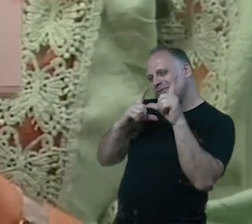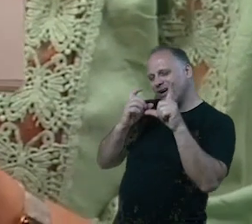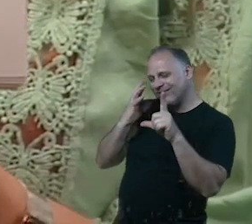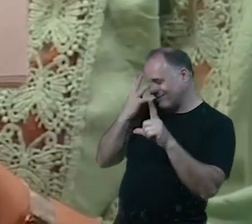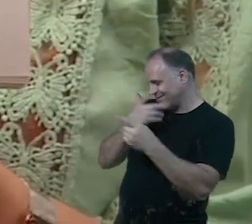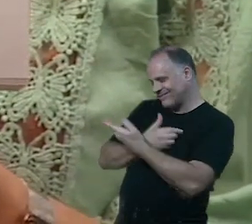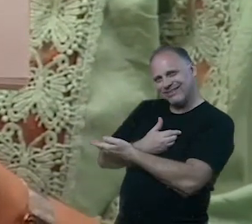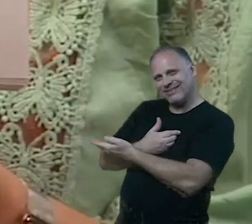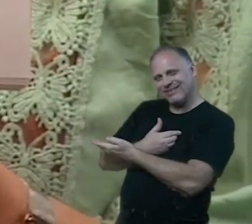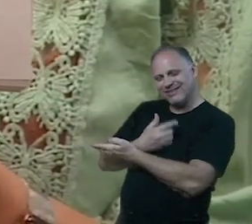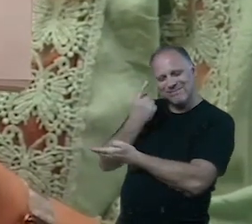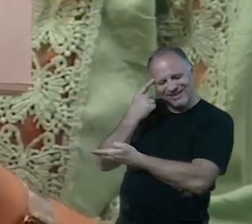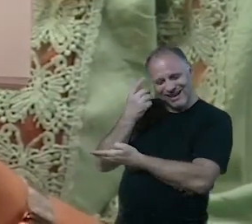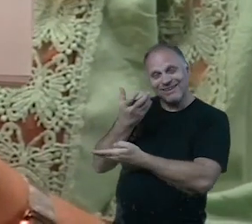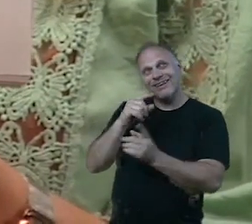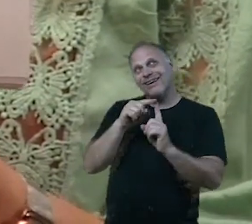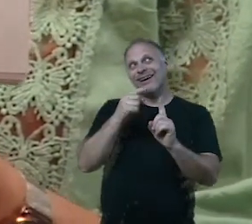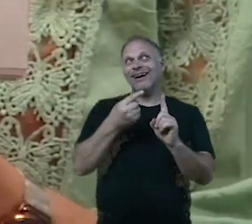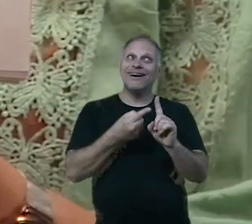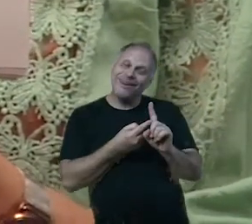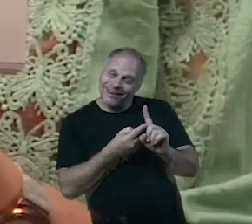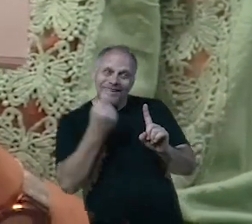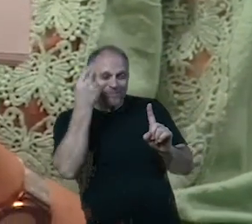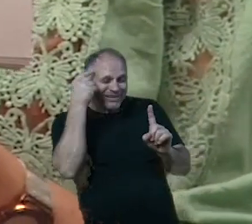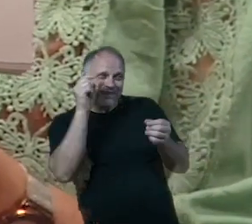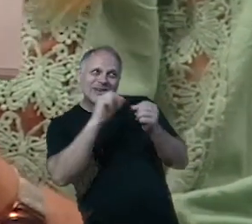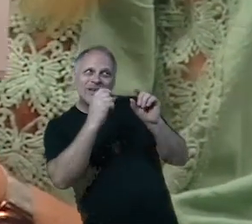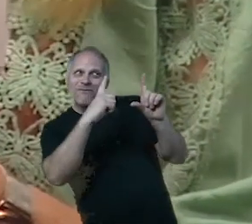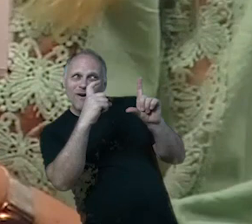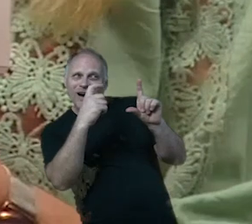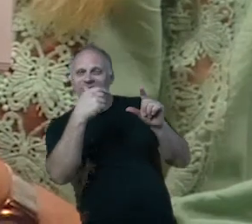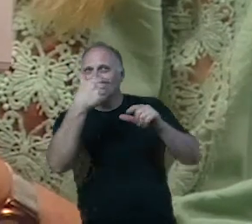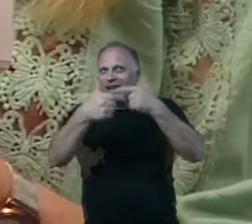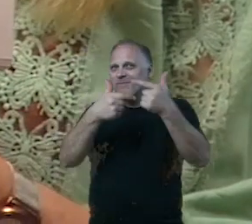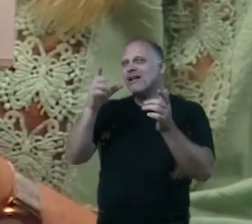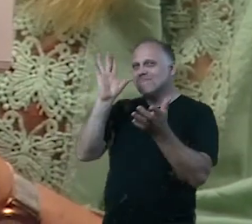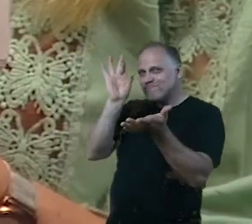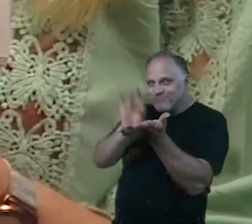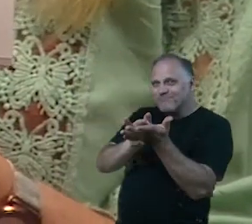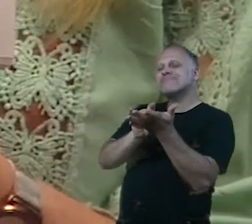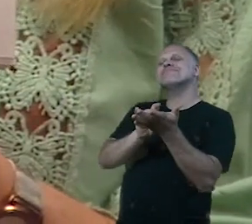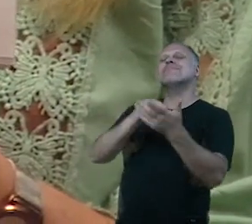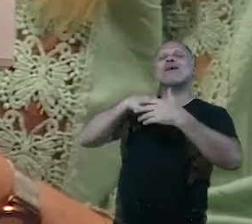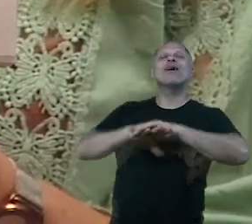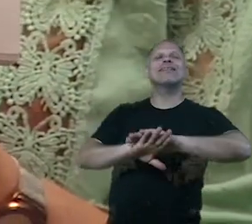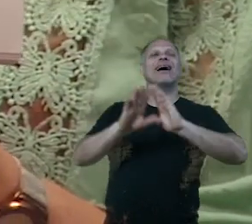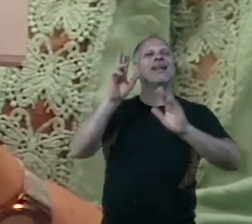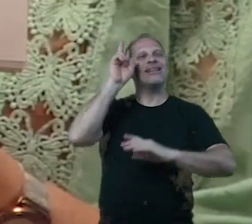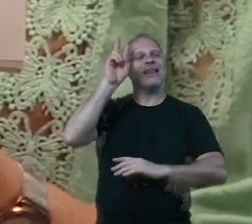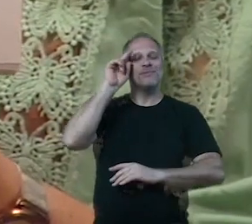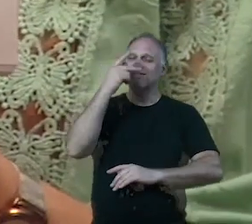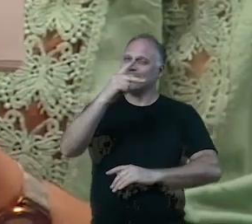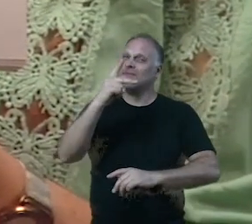assim, e vai pensando se quer gestar e se tem, né? Esse trabalho hoje, especialmente